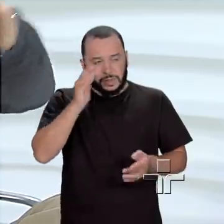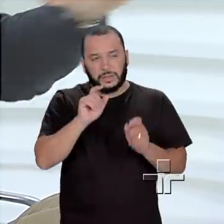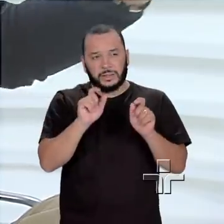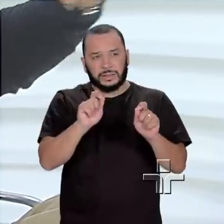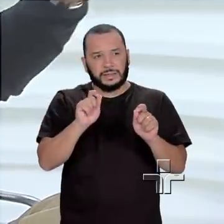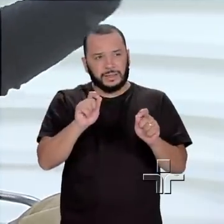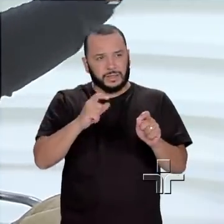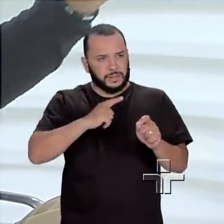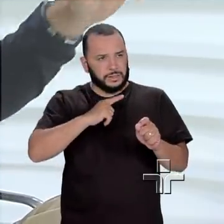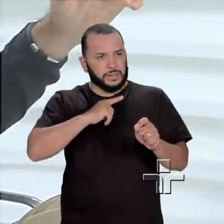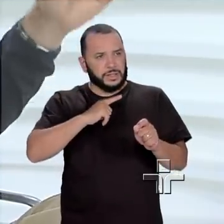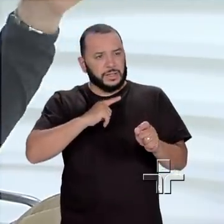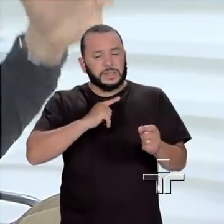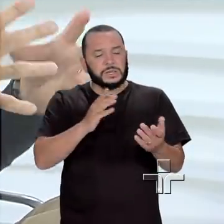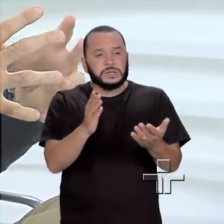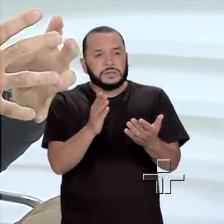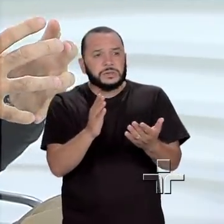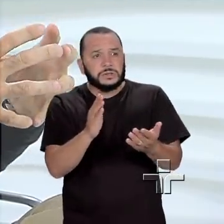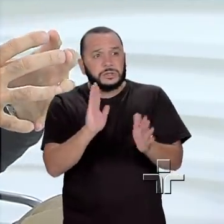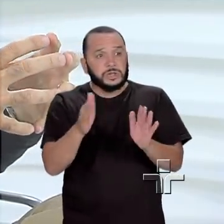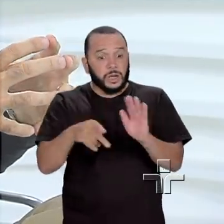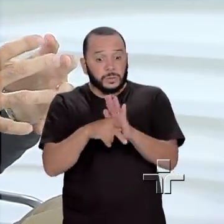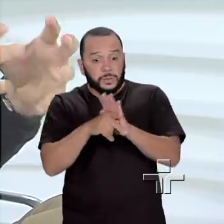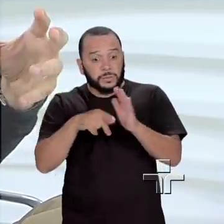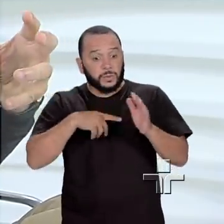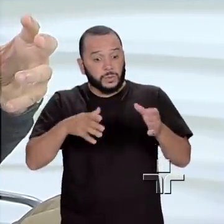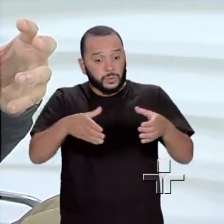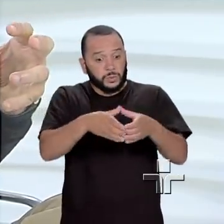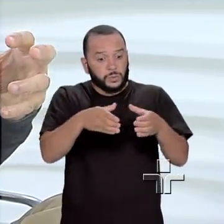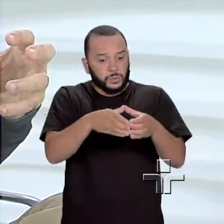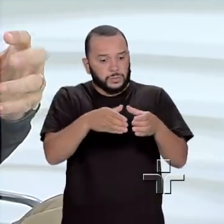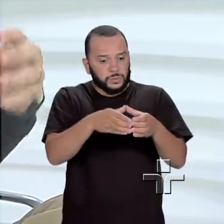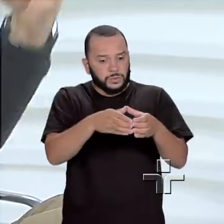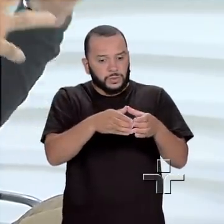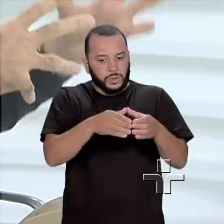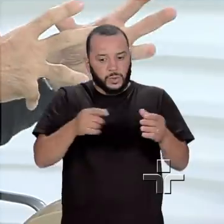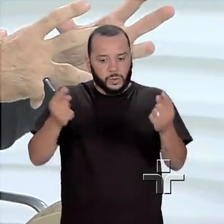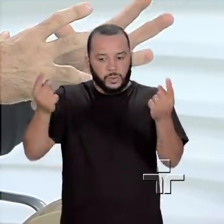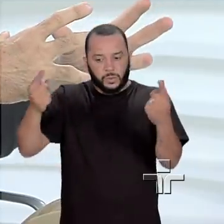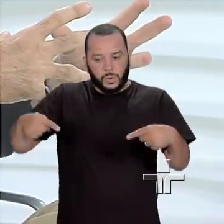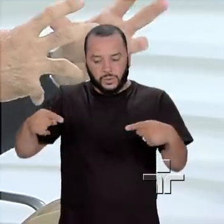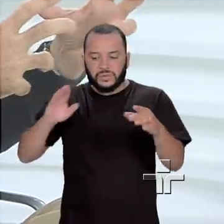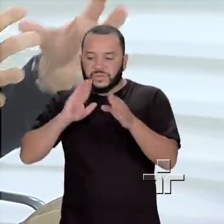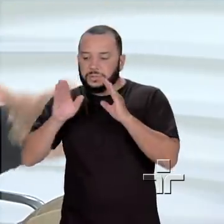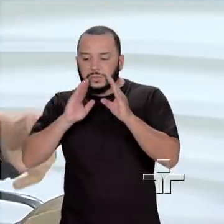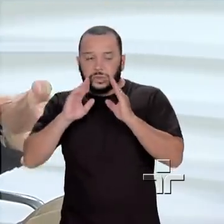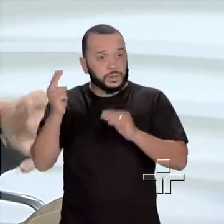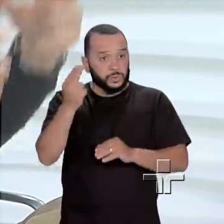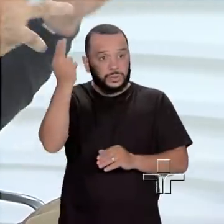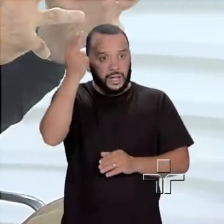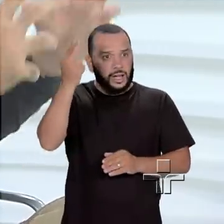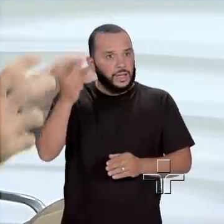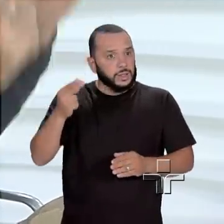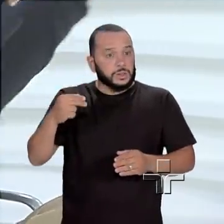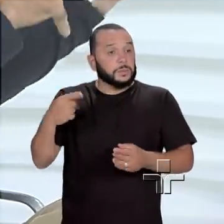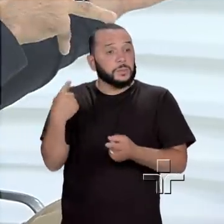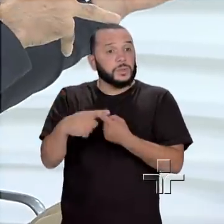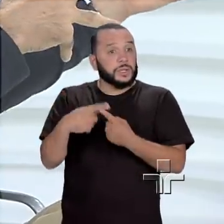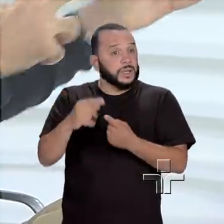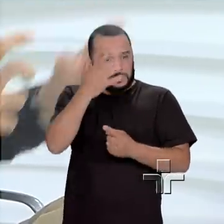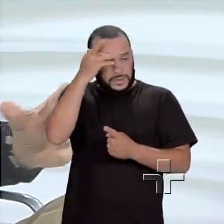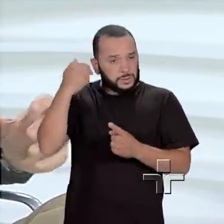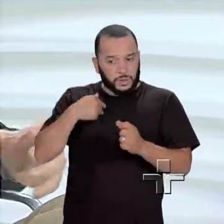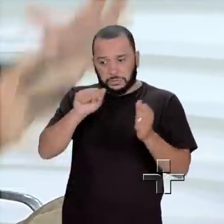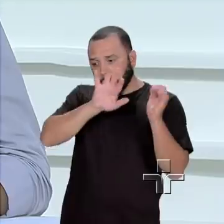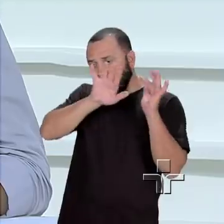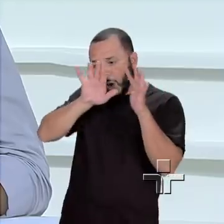uma miríade de redes sociais competindo por Facebook. Porque à medida que mais gente vai para uma rede, mais gente vai para a rede porque mais gente já